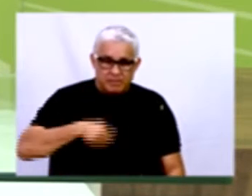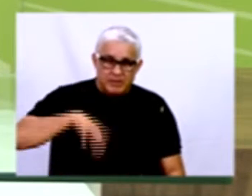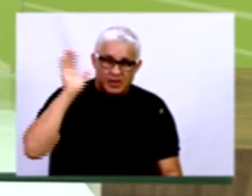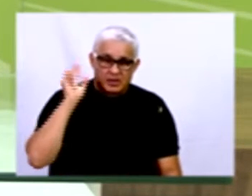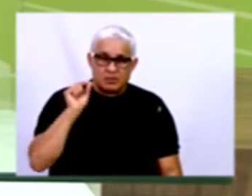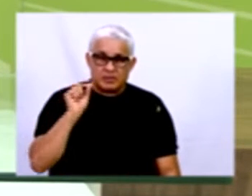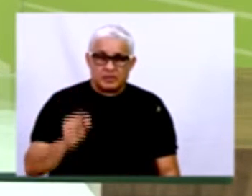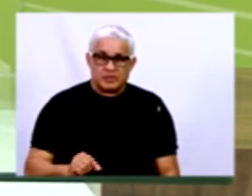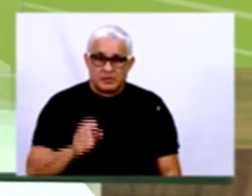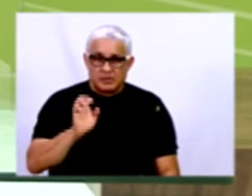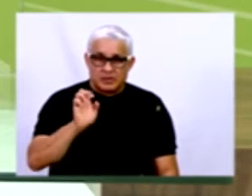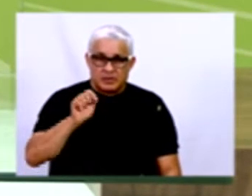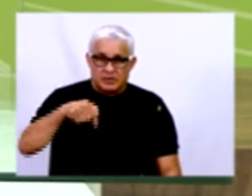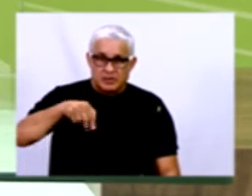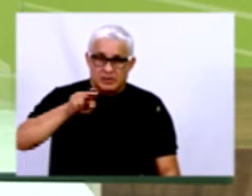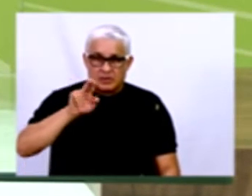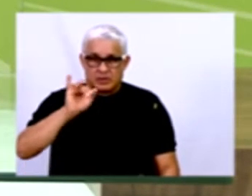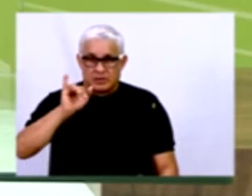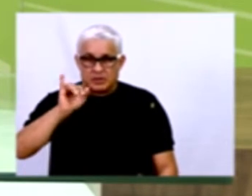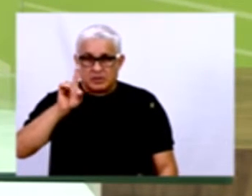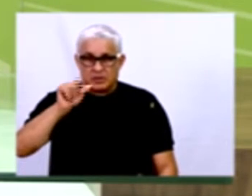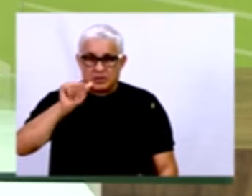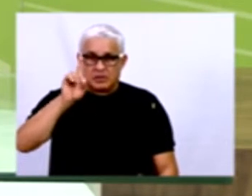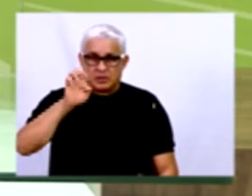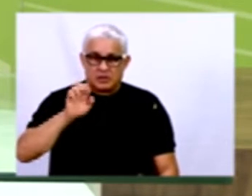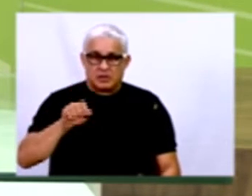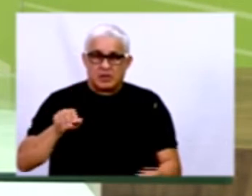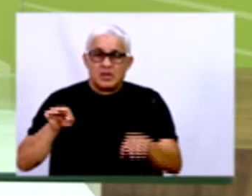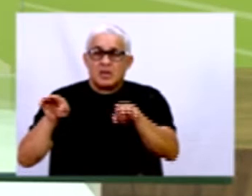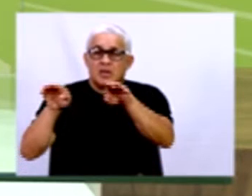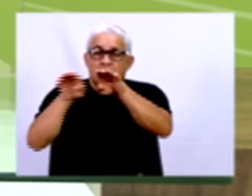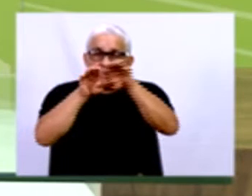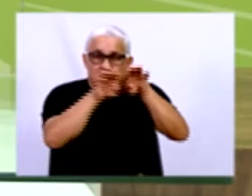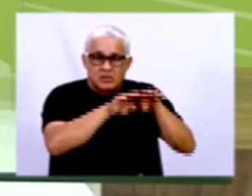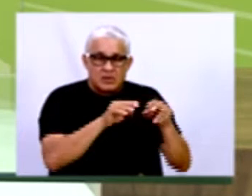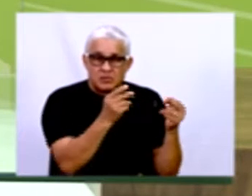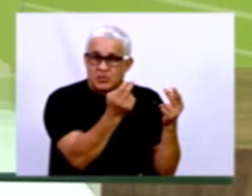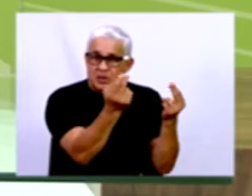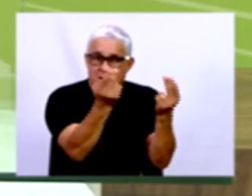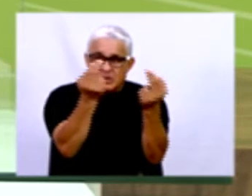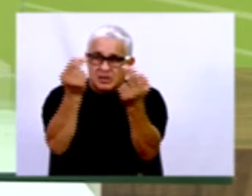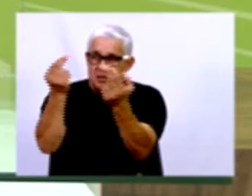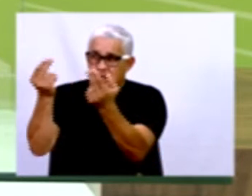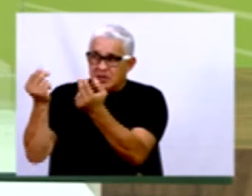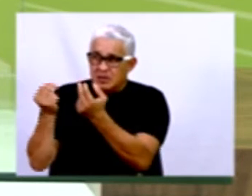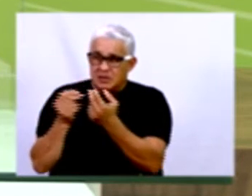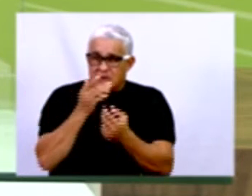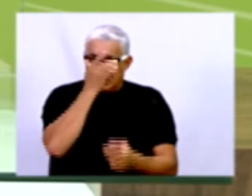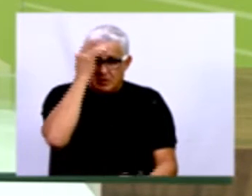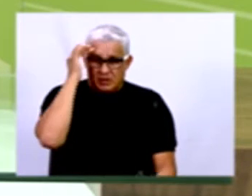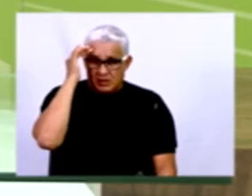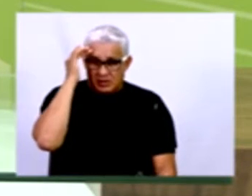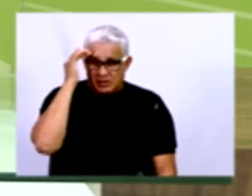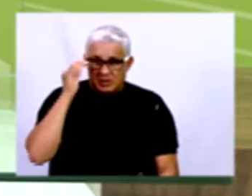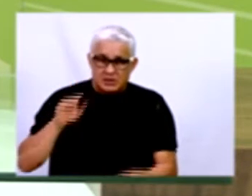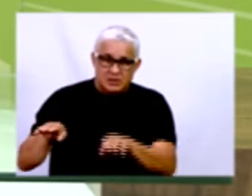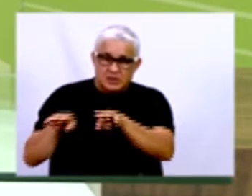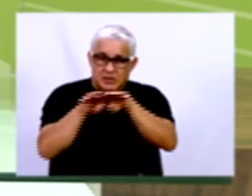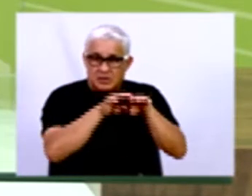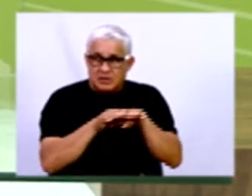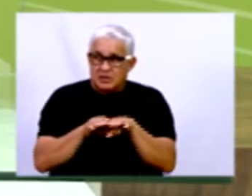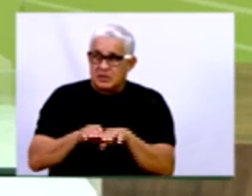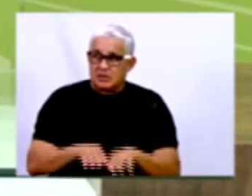uma equidade, a gente está falando de uma condição mais igualitária, maior igualdade para os agentes econômicos. E isso muitas